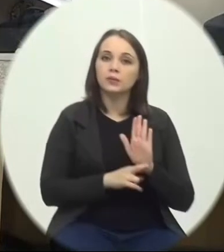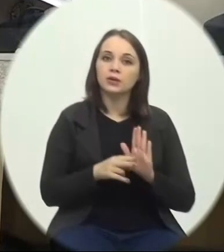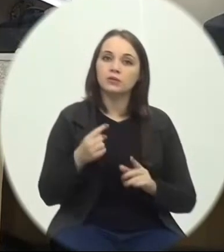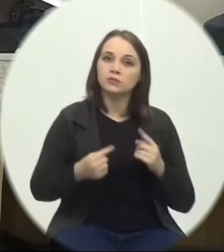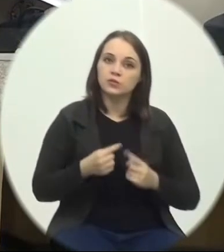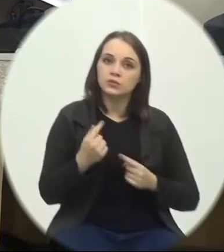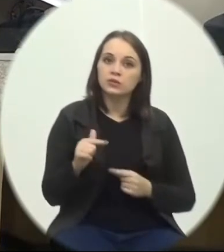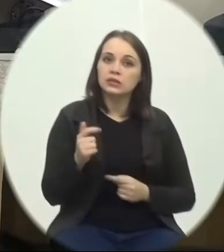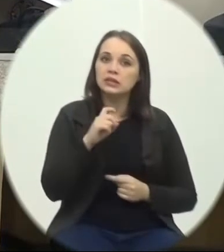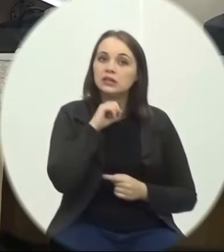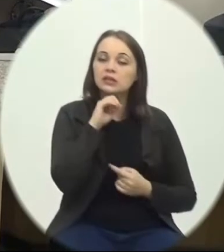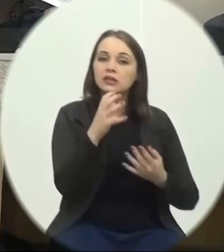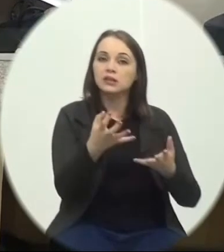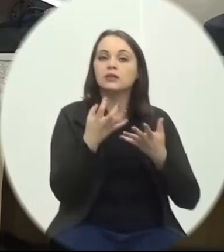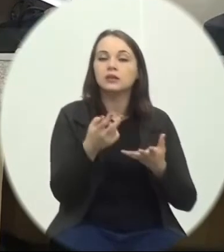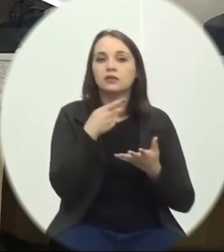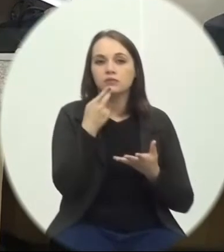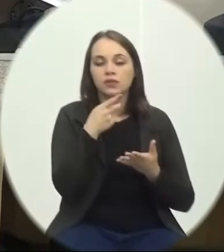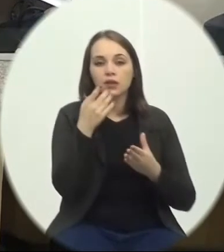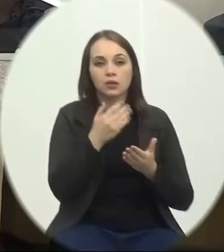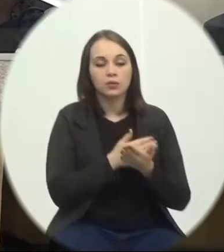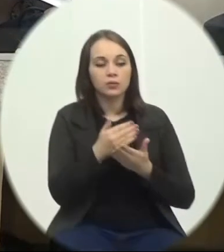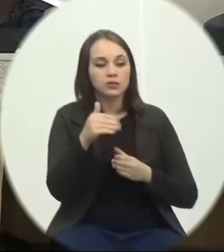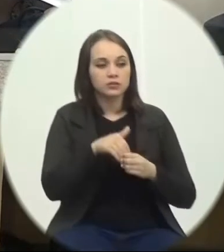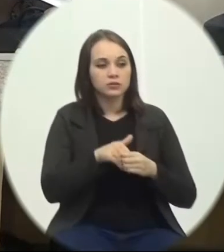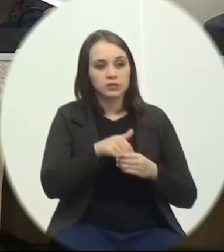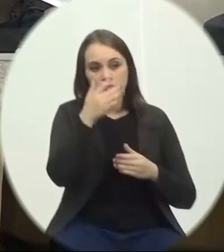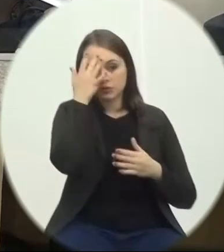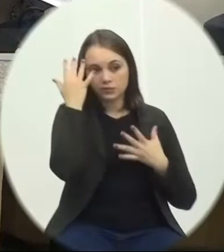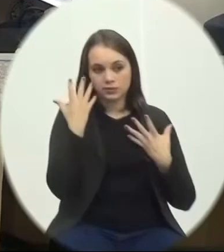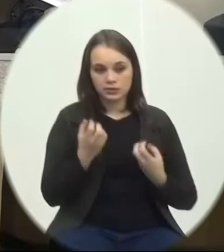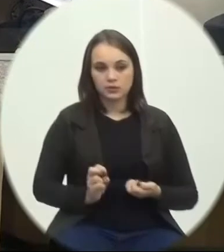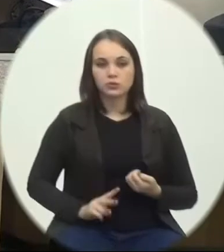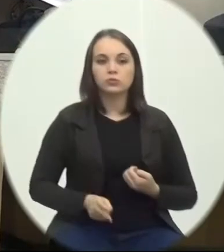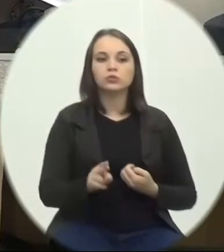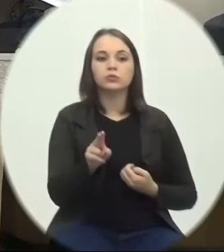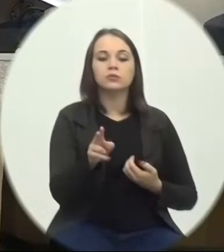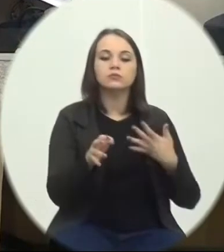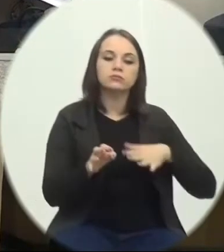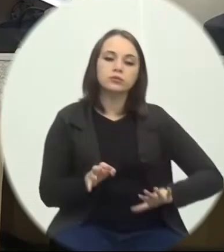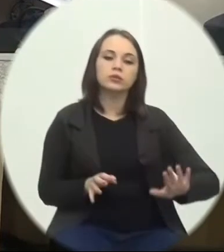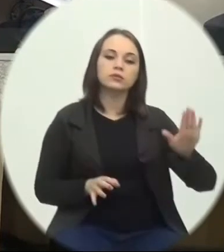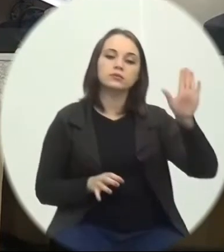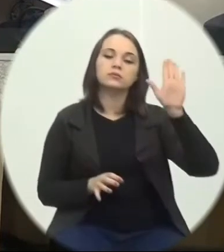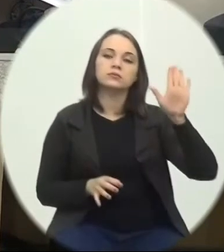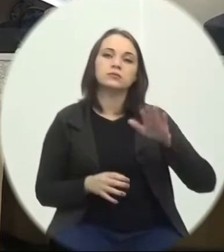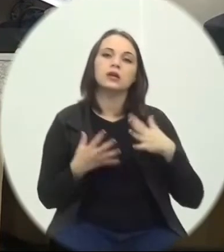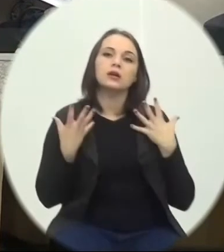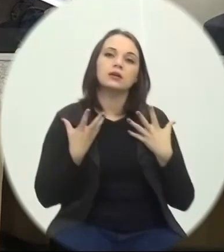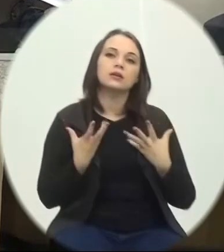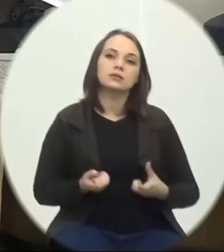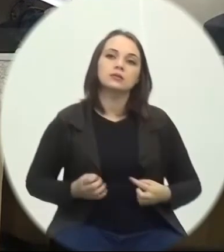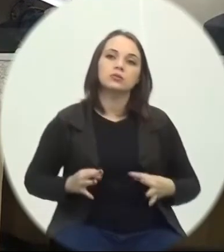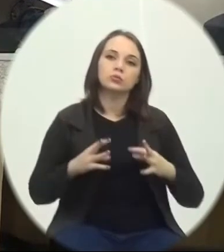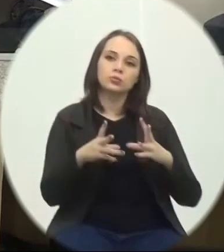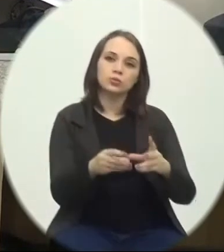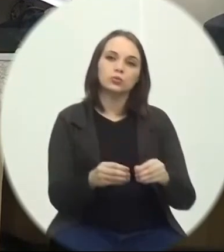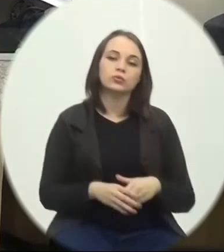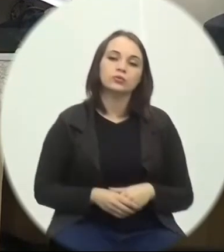Não havendo Quem queira Discutir Está em votação Os favoráveis Permaneçam Como estão Os contrários Se manifestem Provado Por danidade